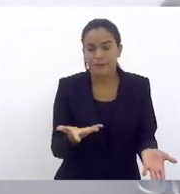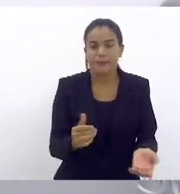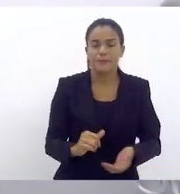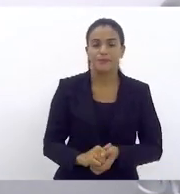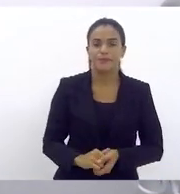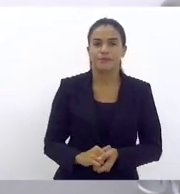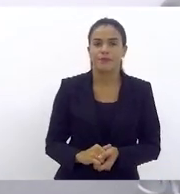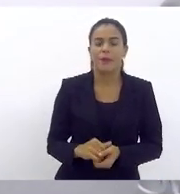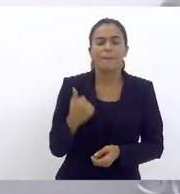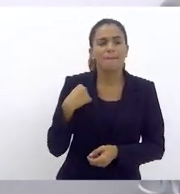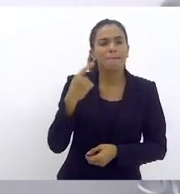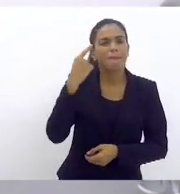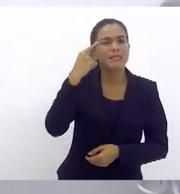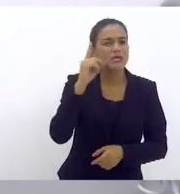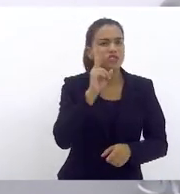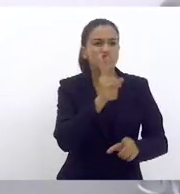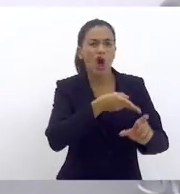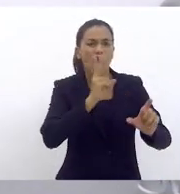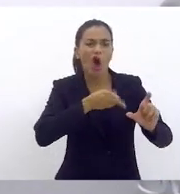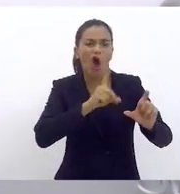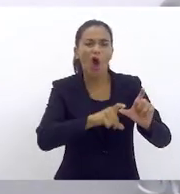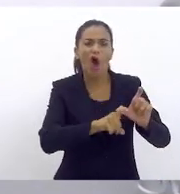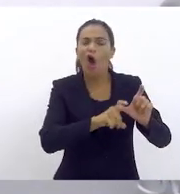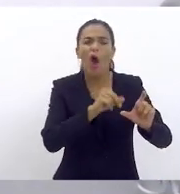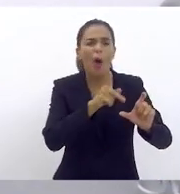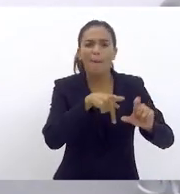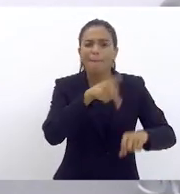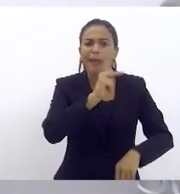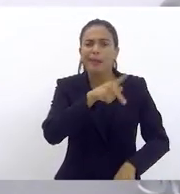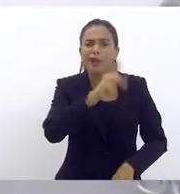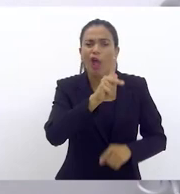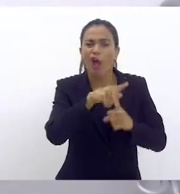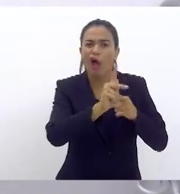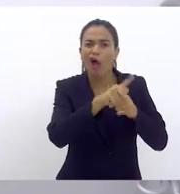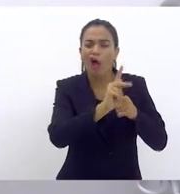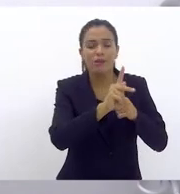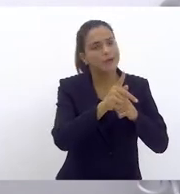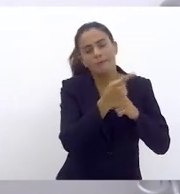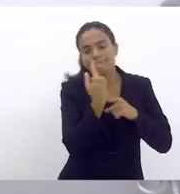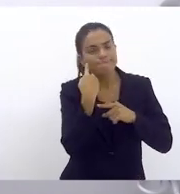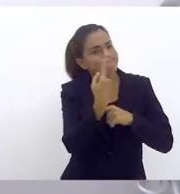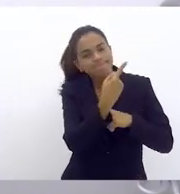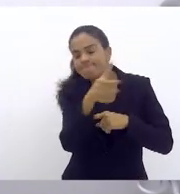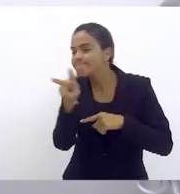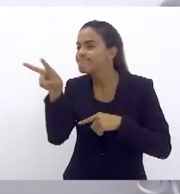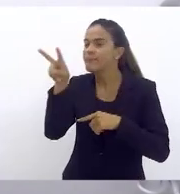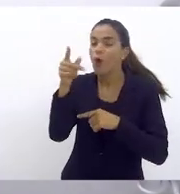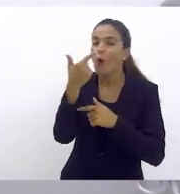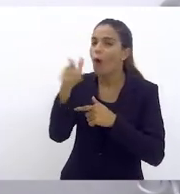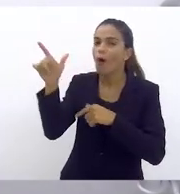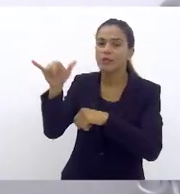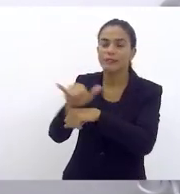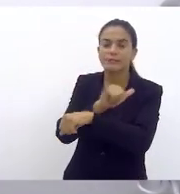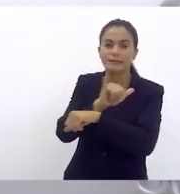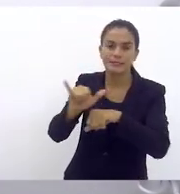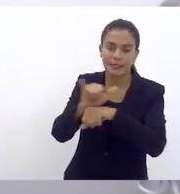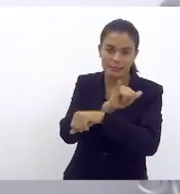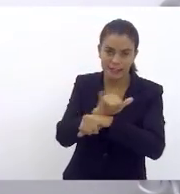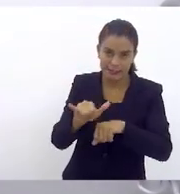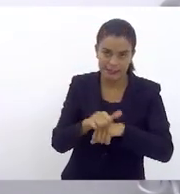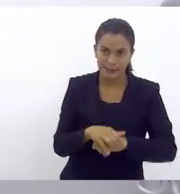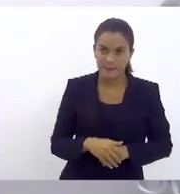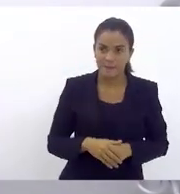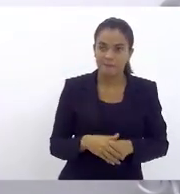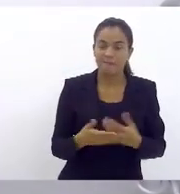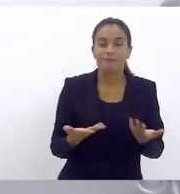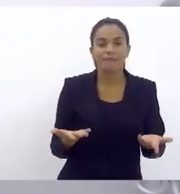sem construir um projeto próprio de desenvolvimento e aí acho que contribuição é que o temporal que